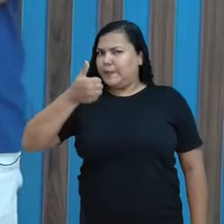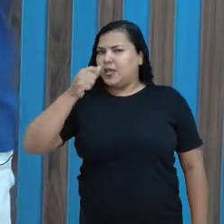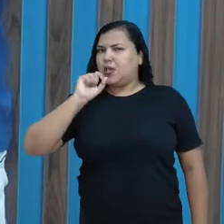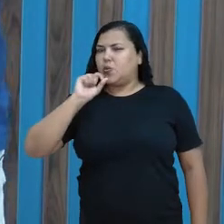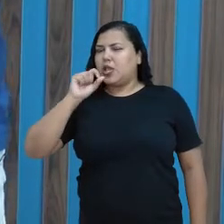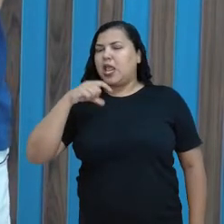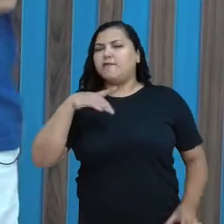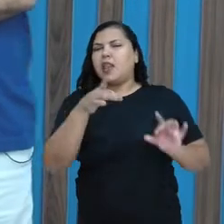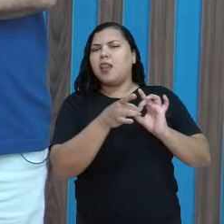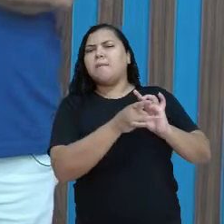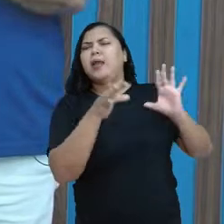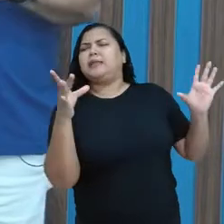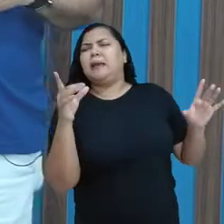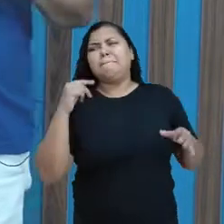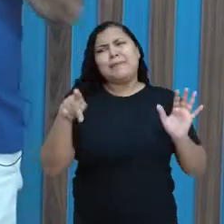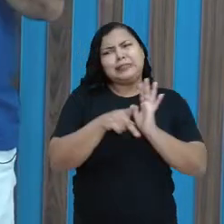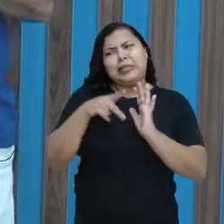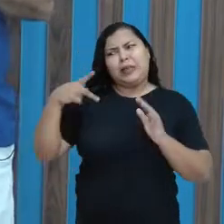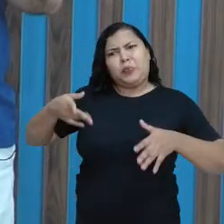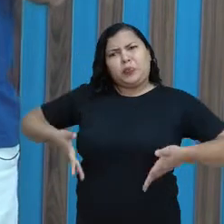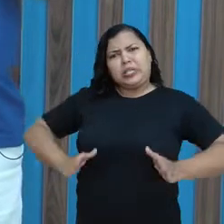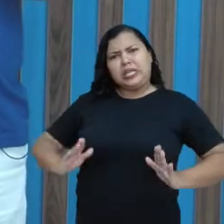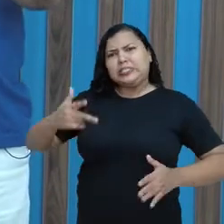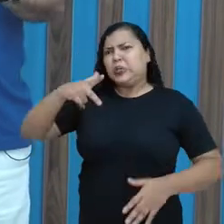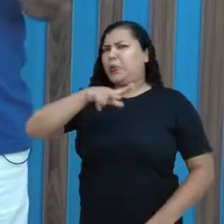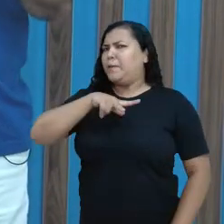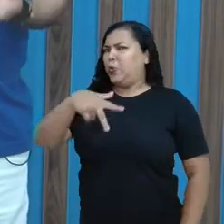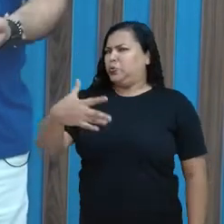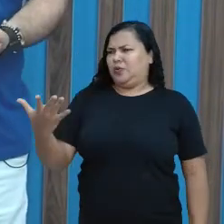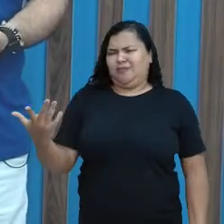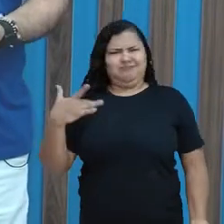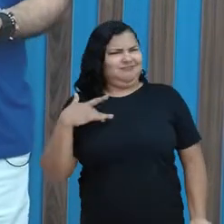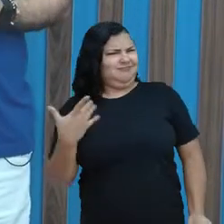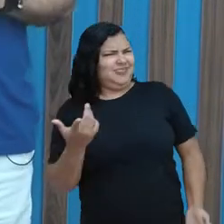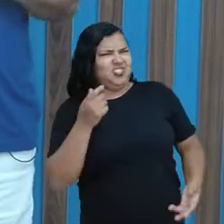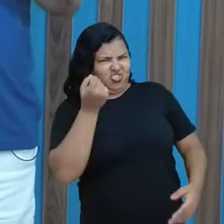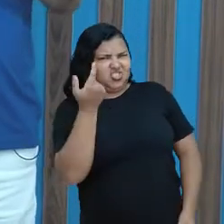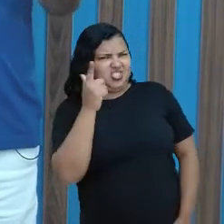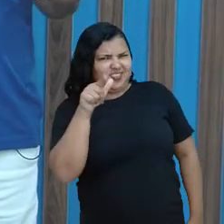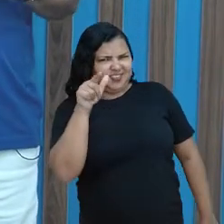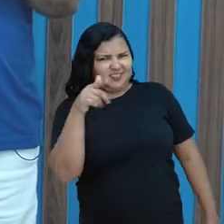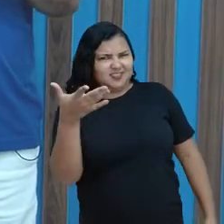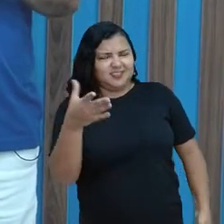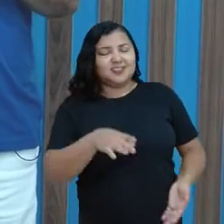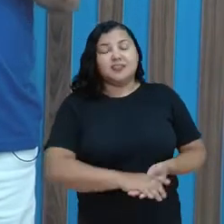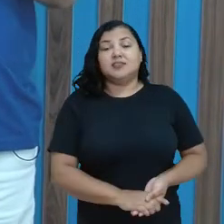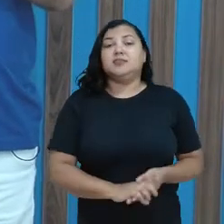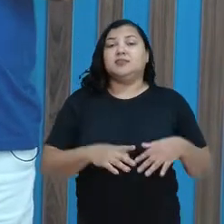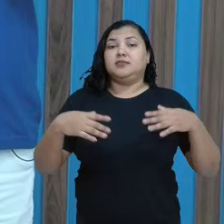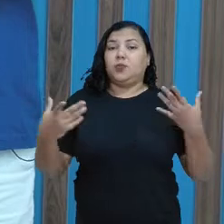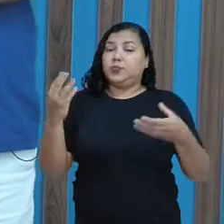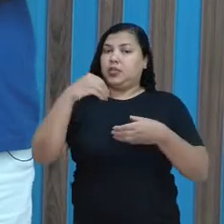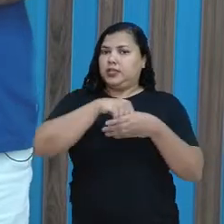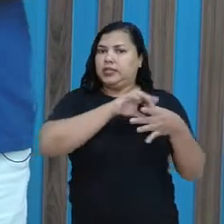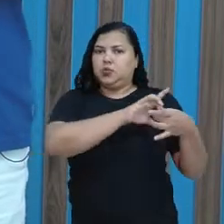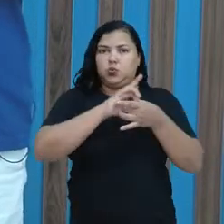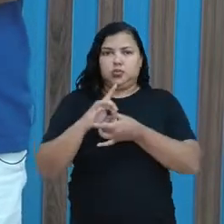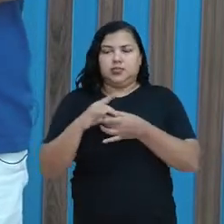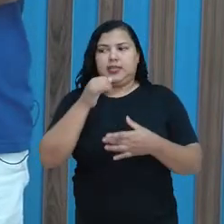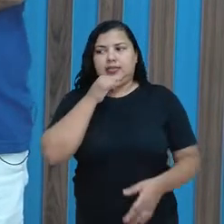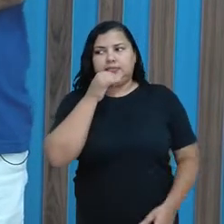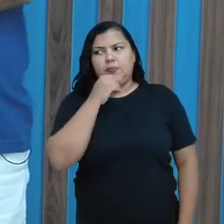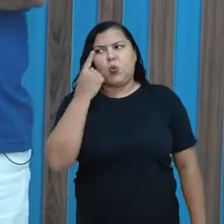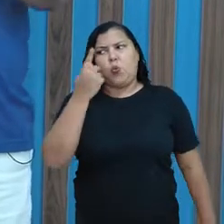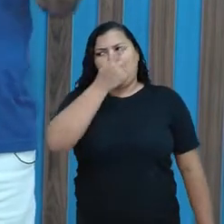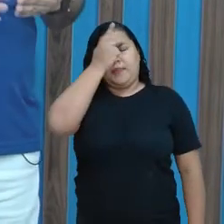de Portugal. Então é uma coisa, né, meio que contraditória, né? Então, nesse sentido, né, sendo o português